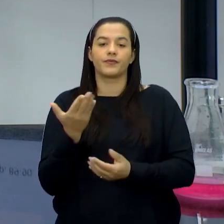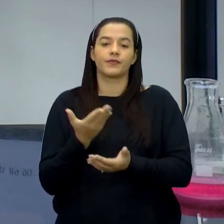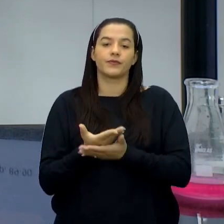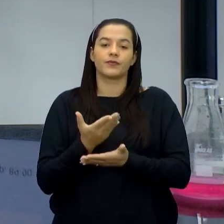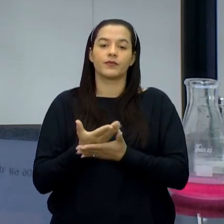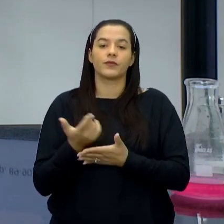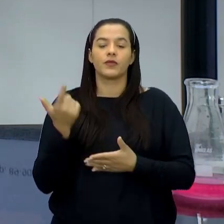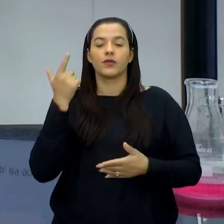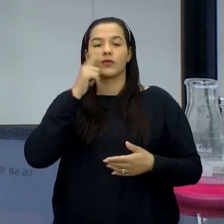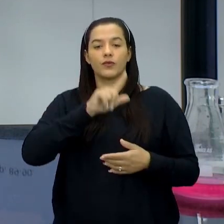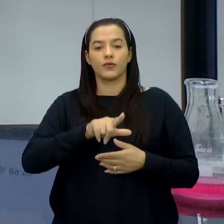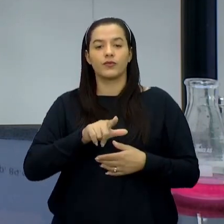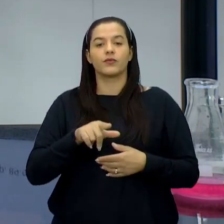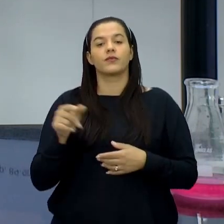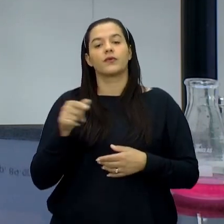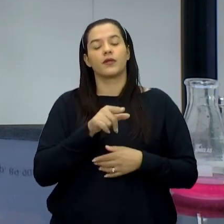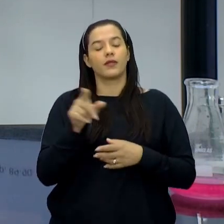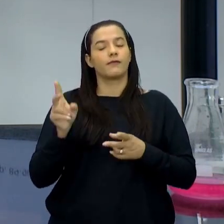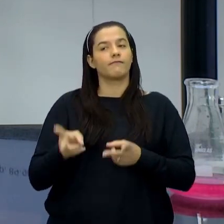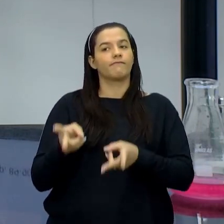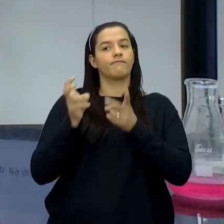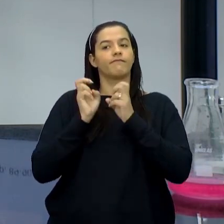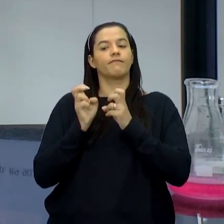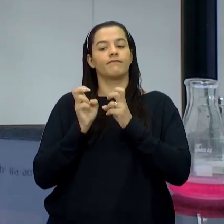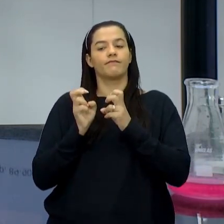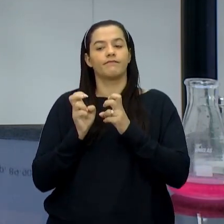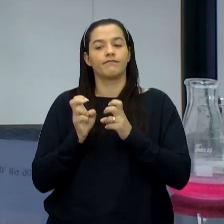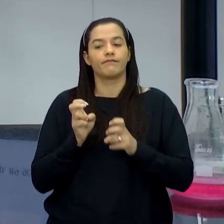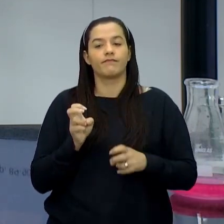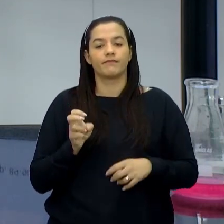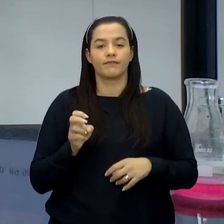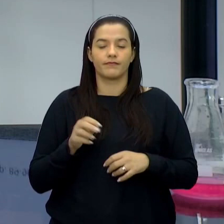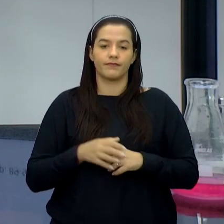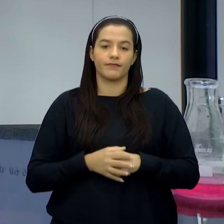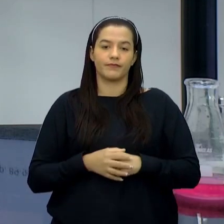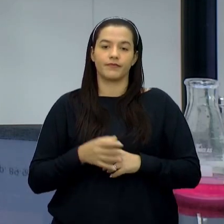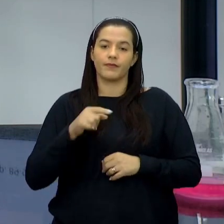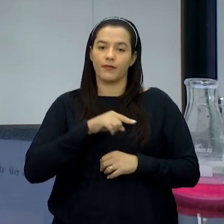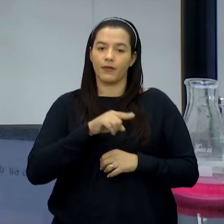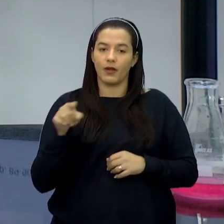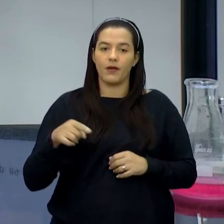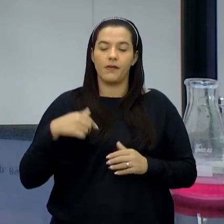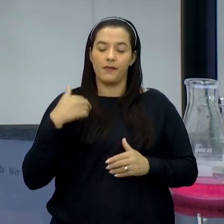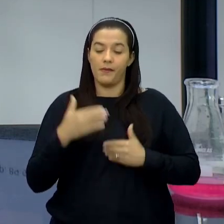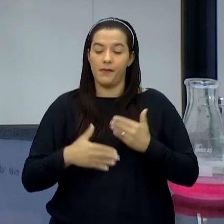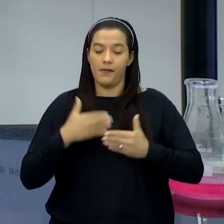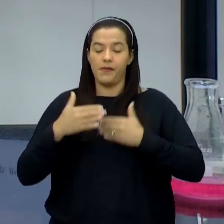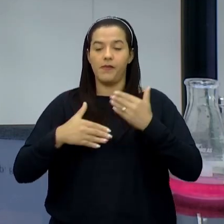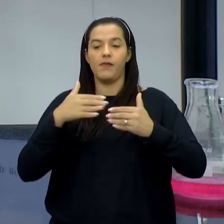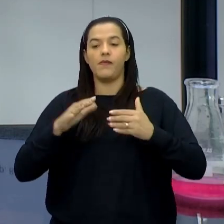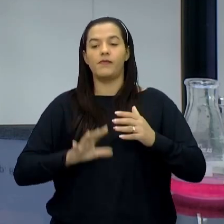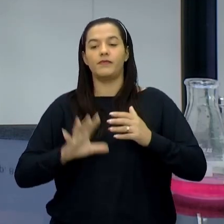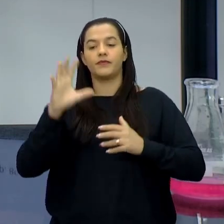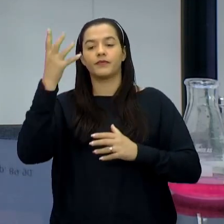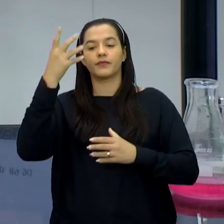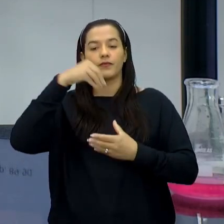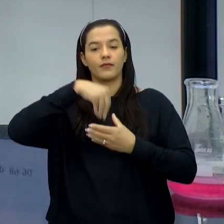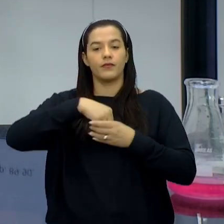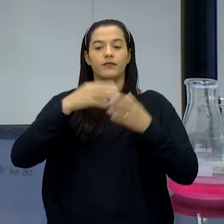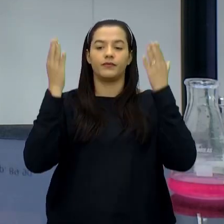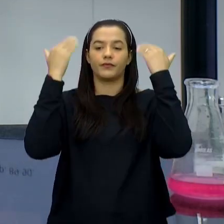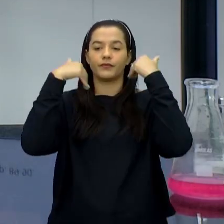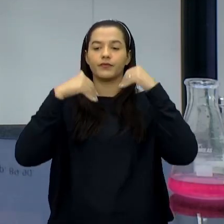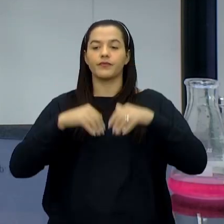estudante consiga perceber essa movimentação que acontece dentro do corpo